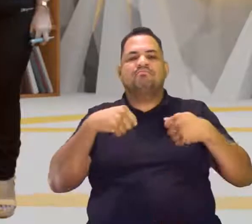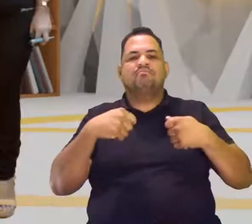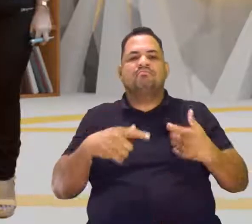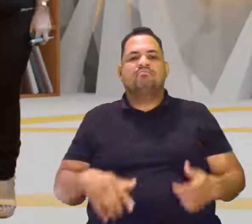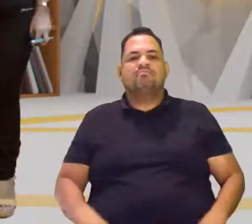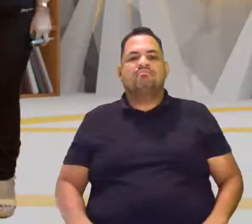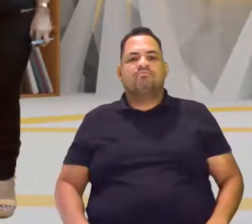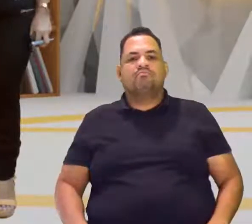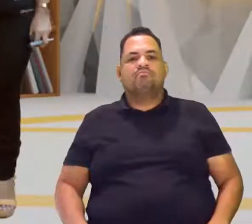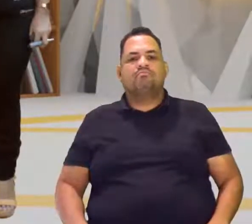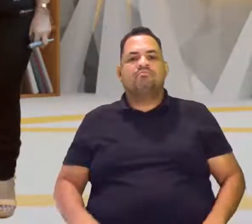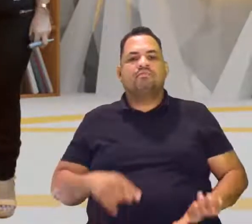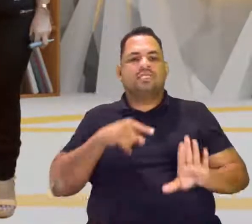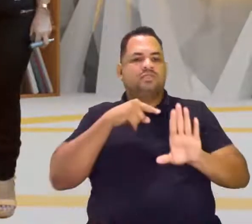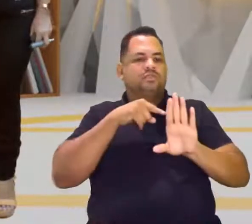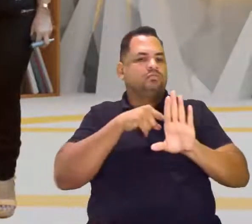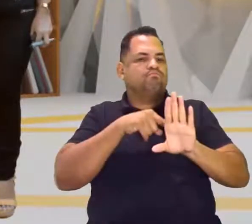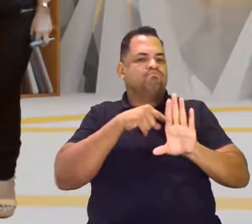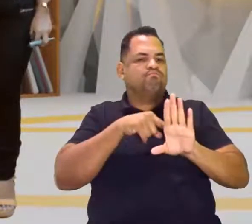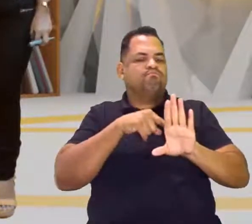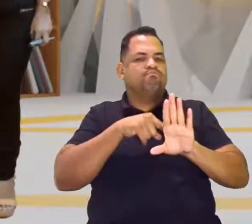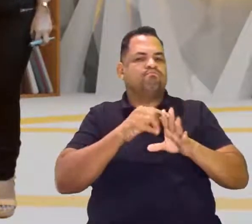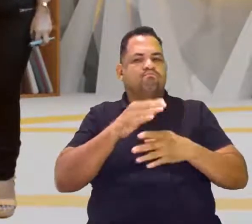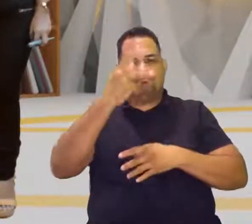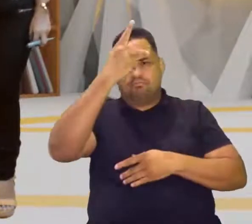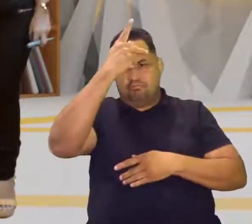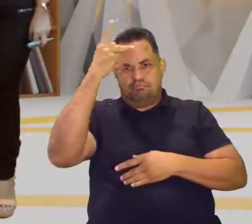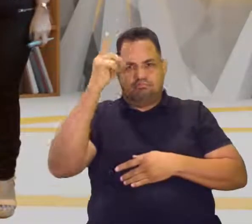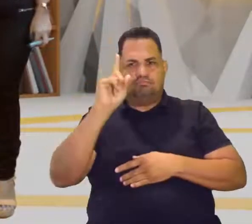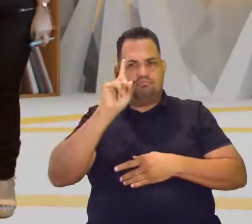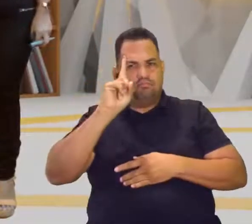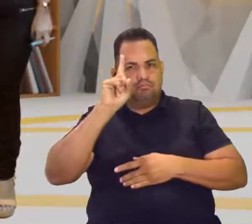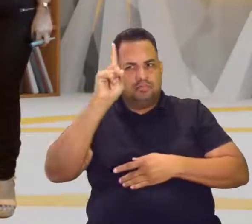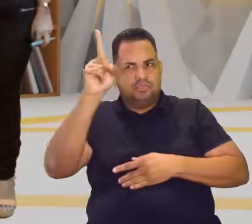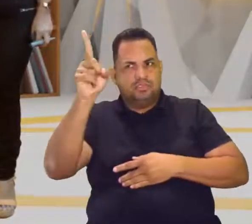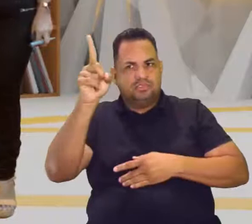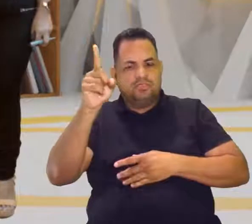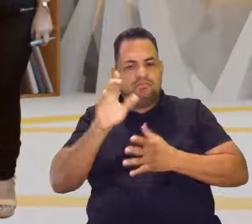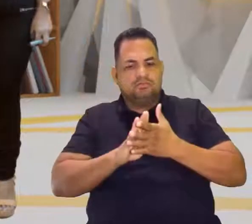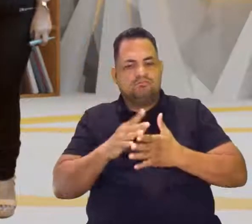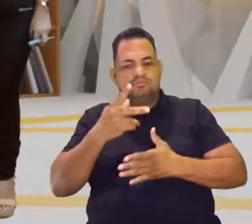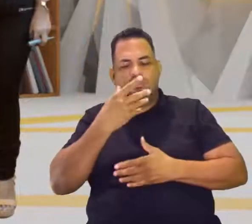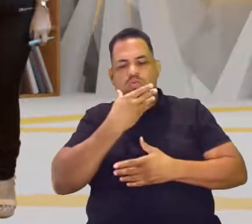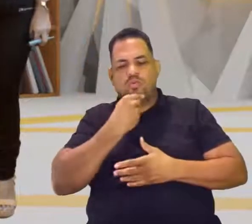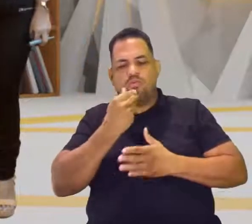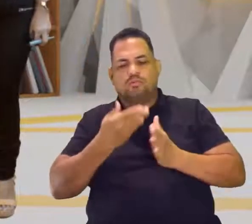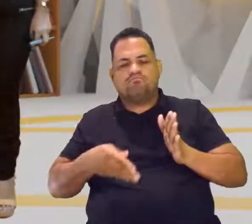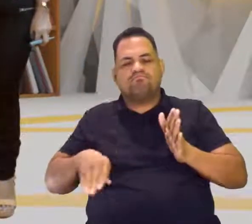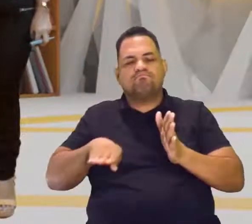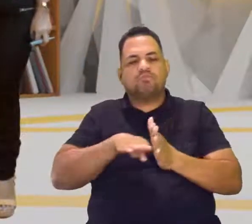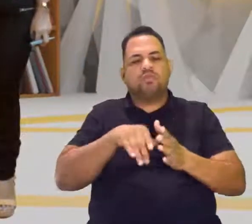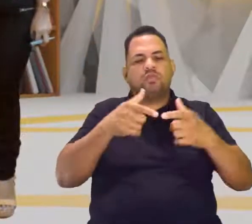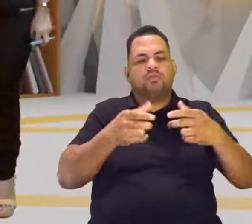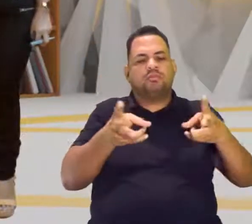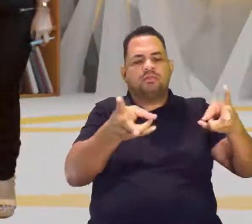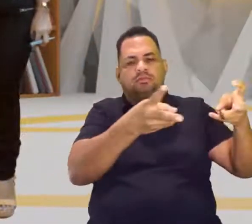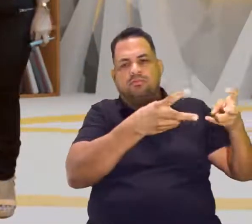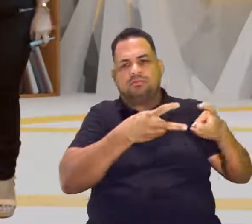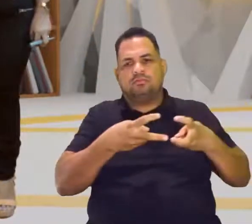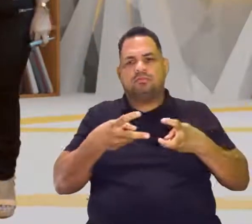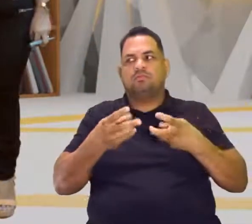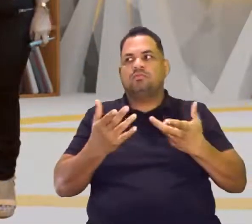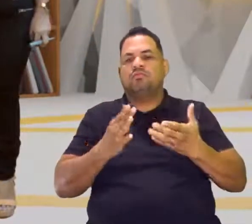que é na subjetividade das pessoas Então essa visão do colonizador essa colonialidade